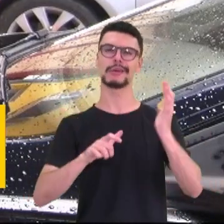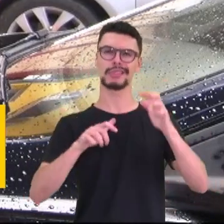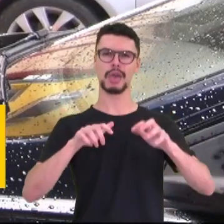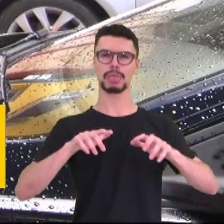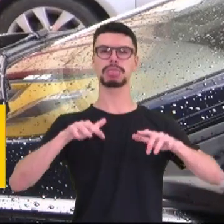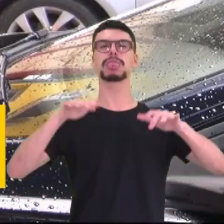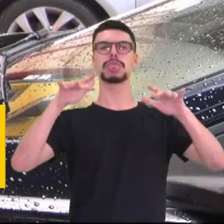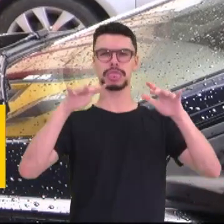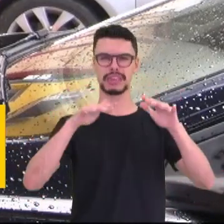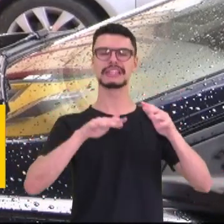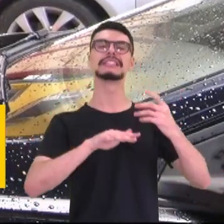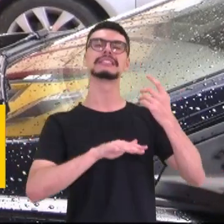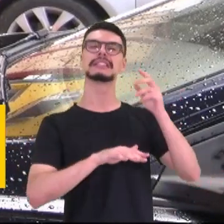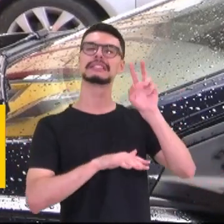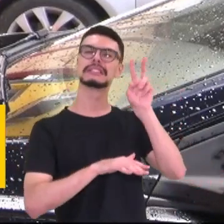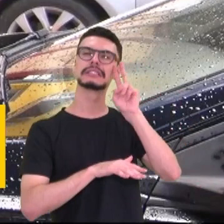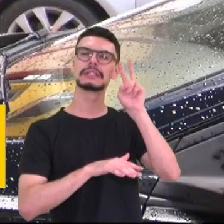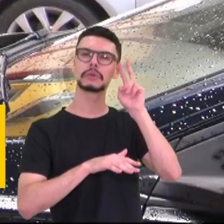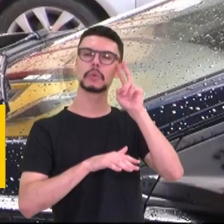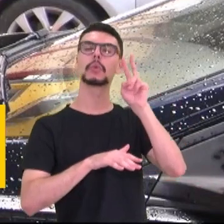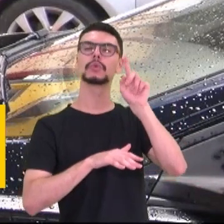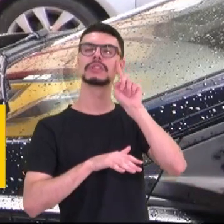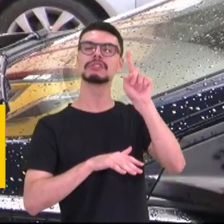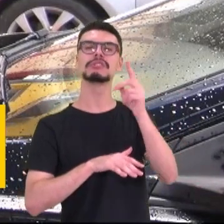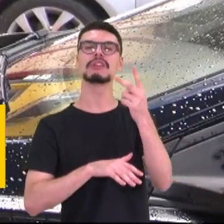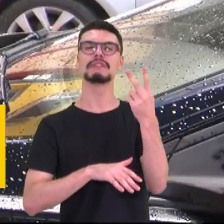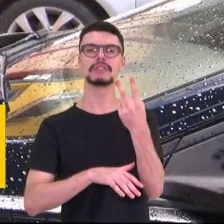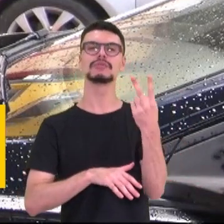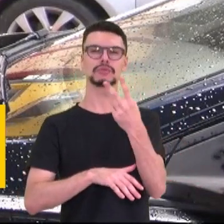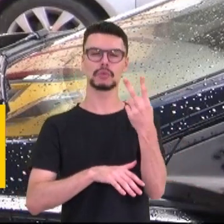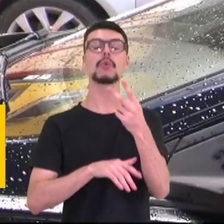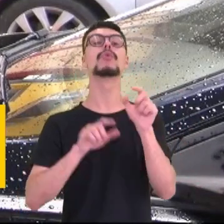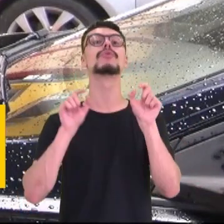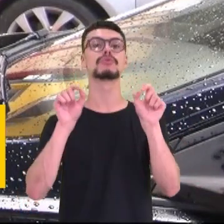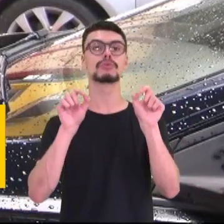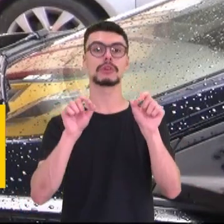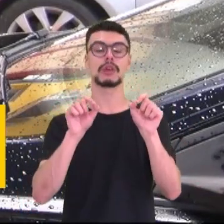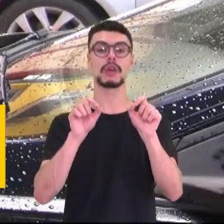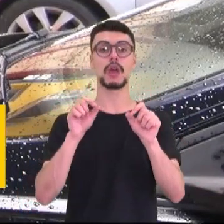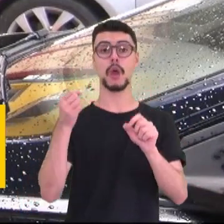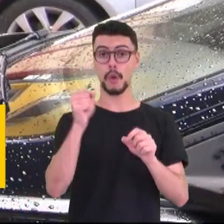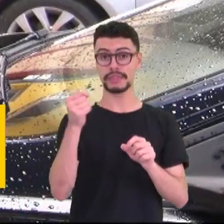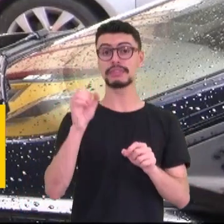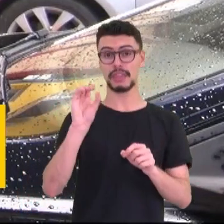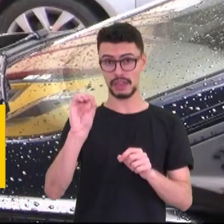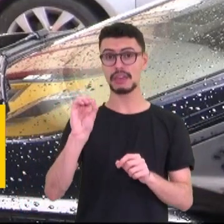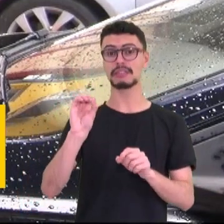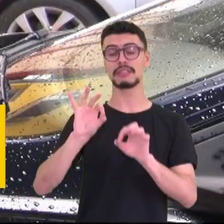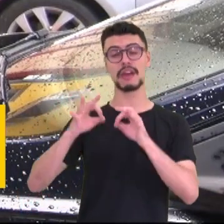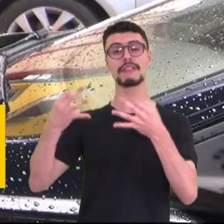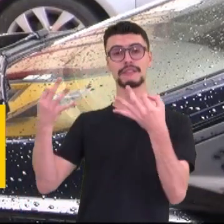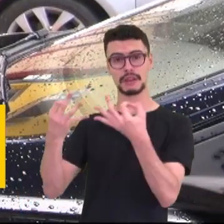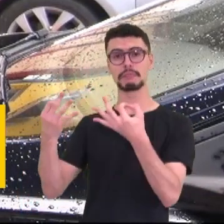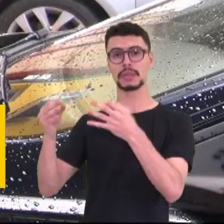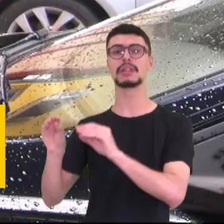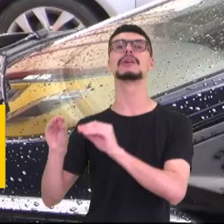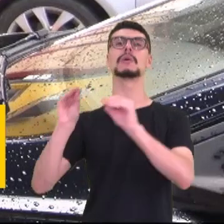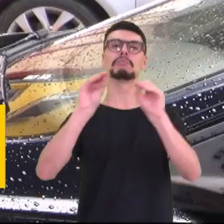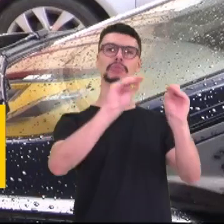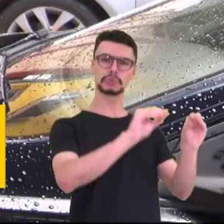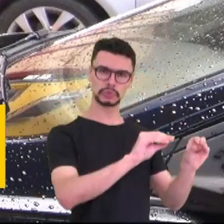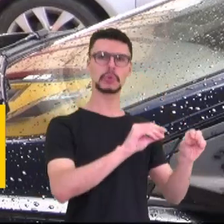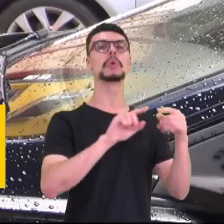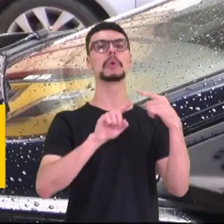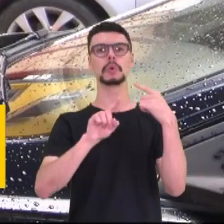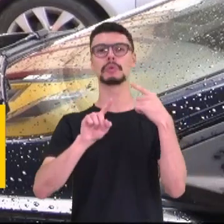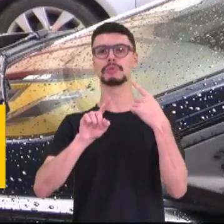desde segunda-feira, último dia 22, são os seguintes: 81 famílias removidas de áreas ilhadas em Pontal do Paraná,